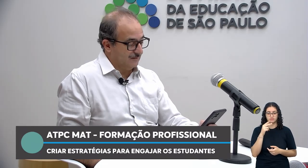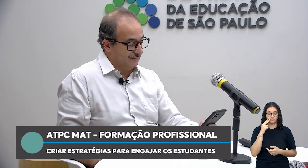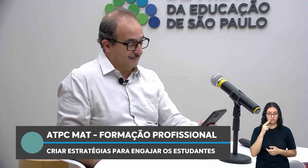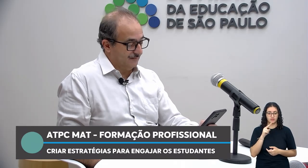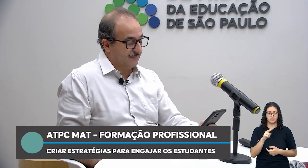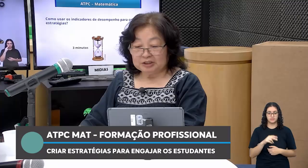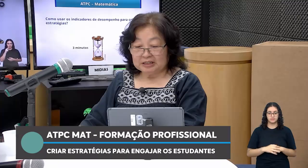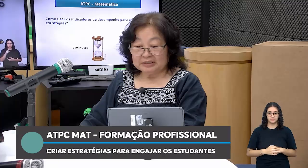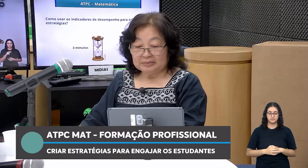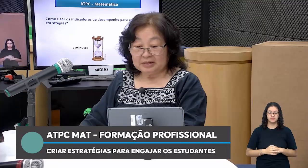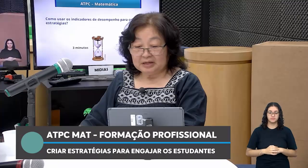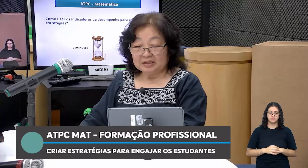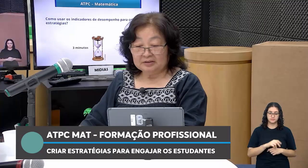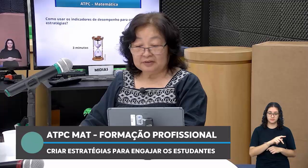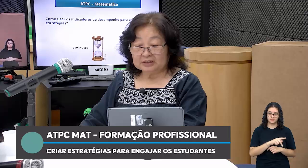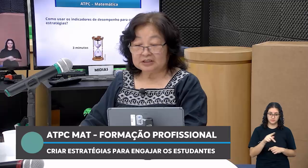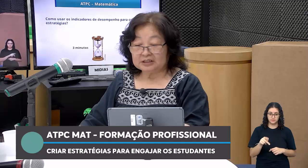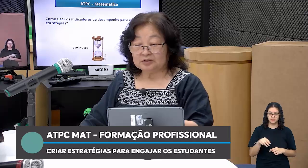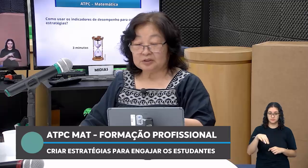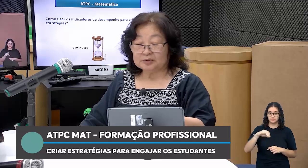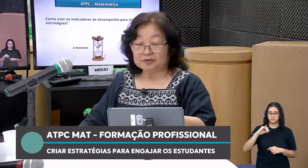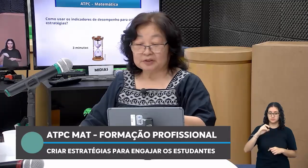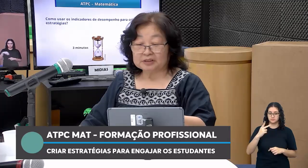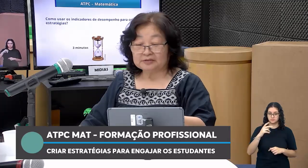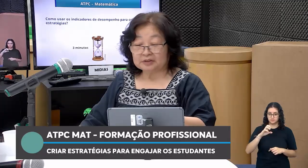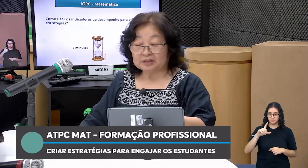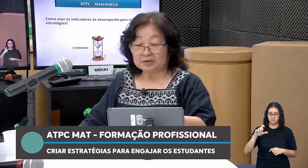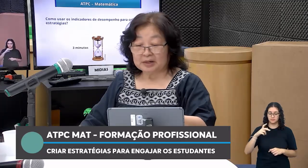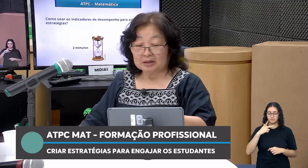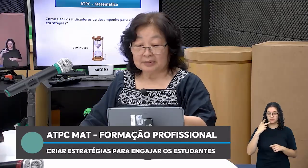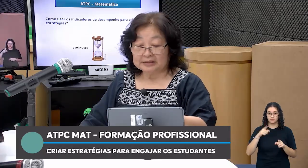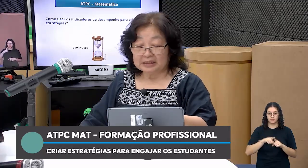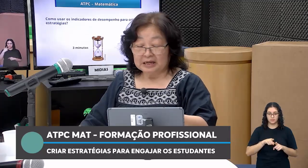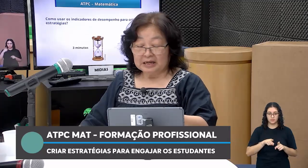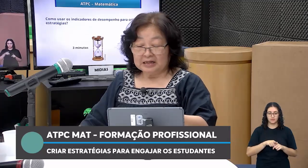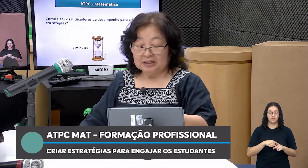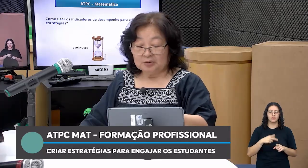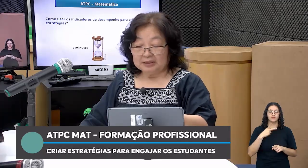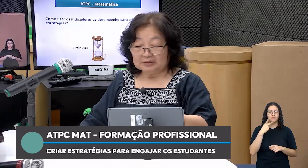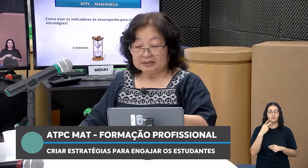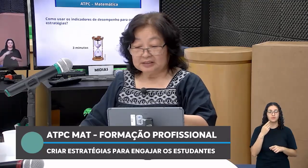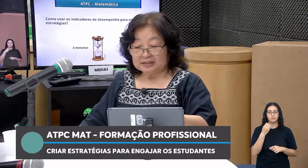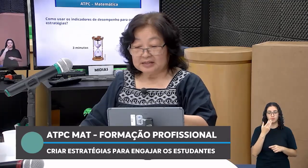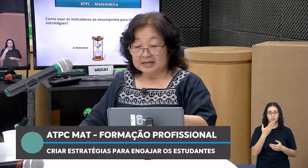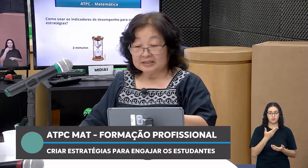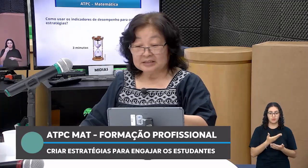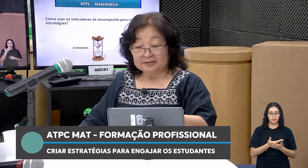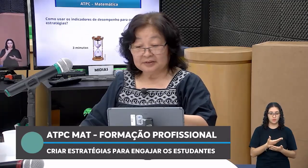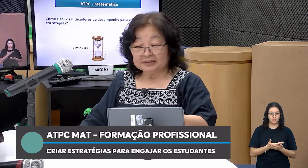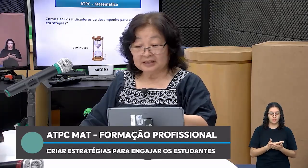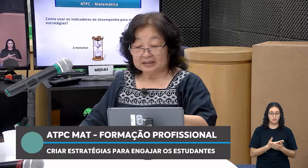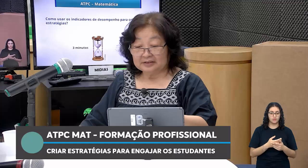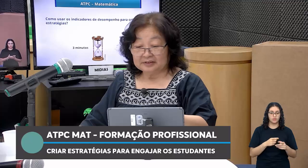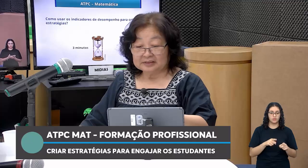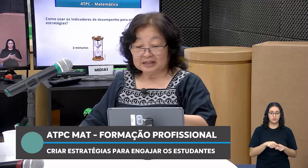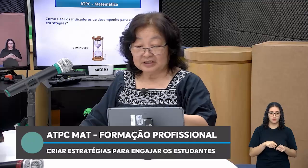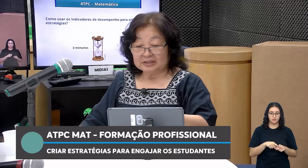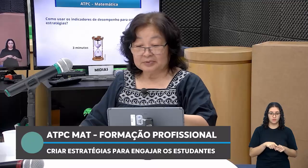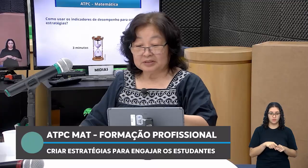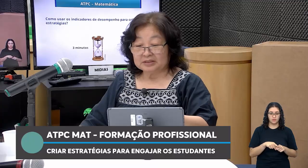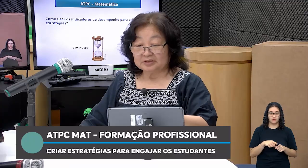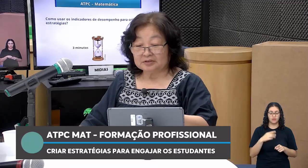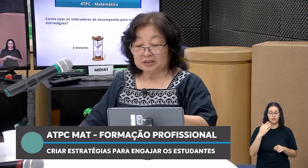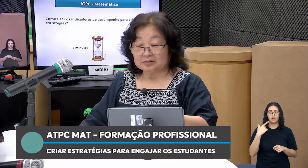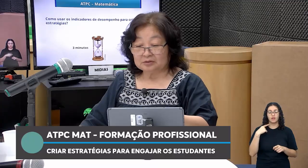obrigado. A professora Michele também, que fala que indicadores é possível oferecer uma aula mais adequada às necessidades de defasagem